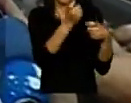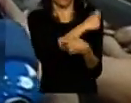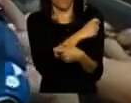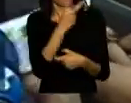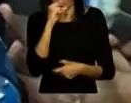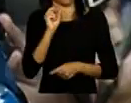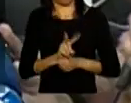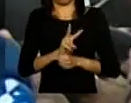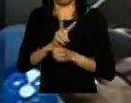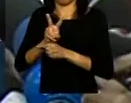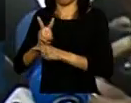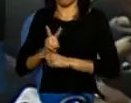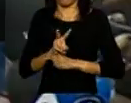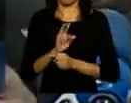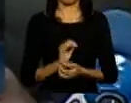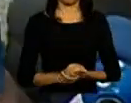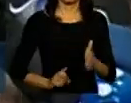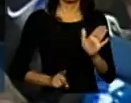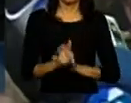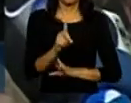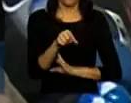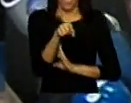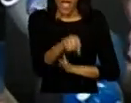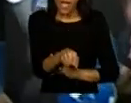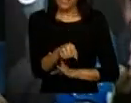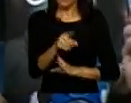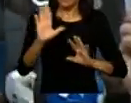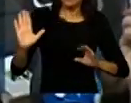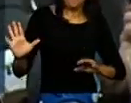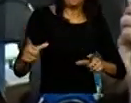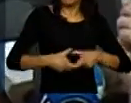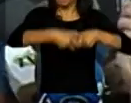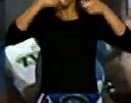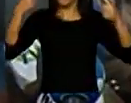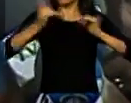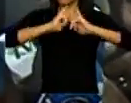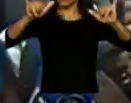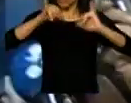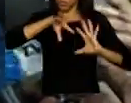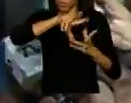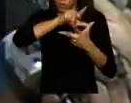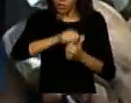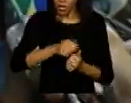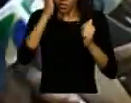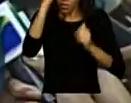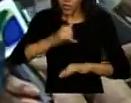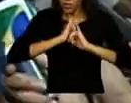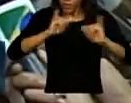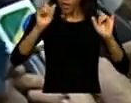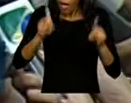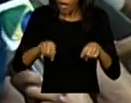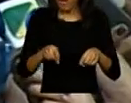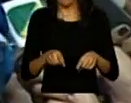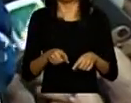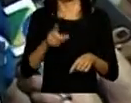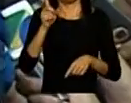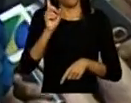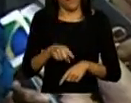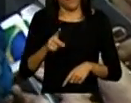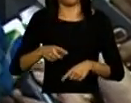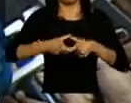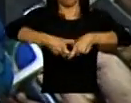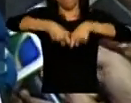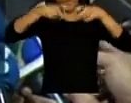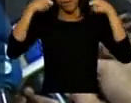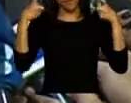imunização seria uma das maiores campanhas mundiais vacinação da maneira está sendo feita certamente será a maior Campanha Mundial